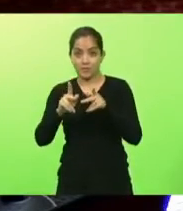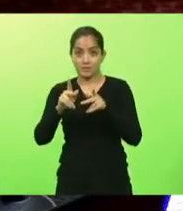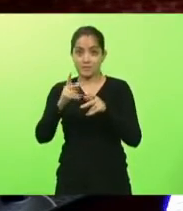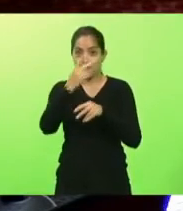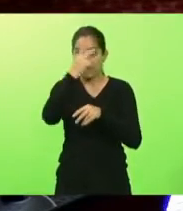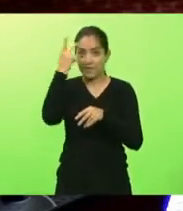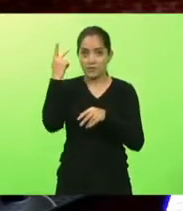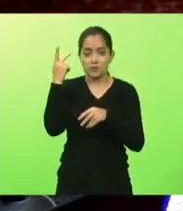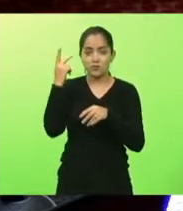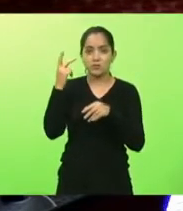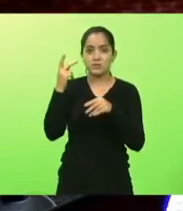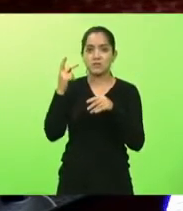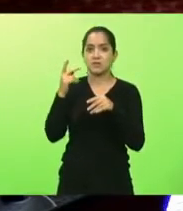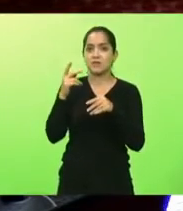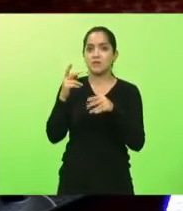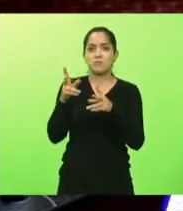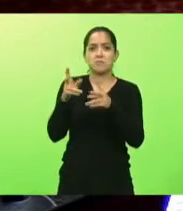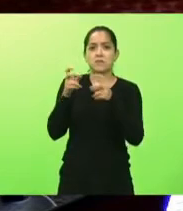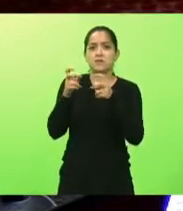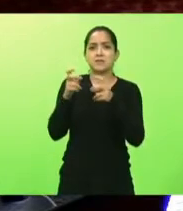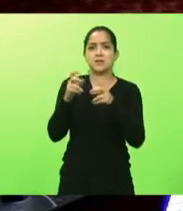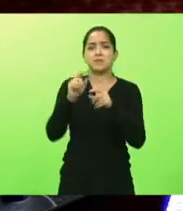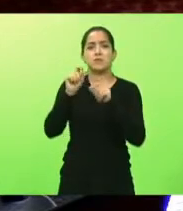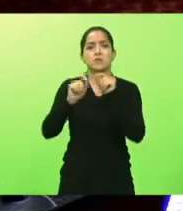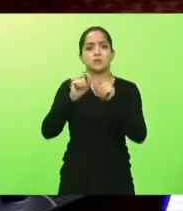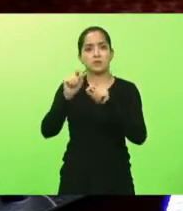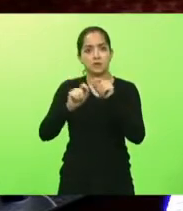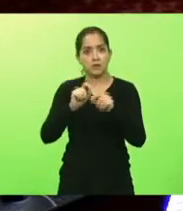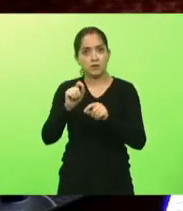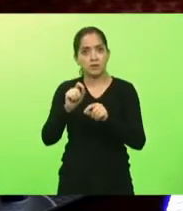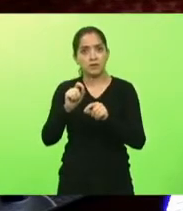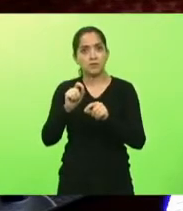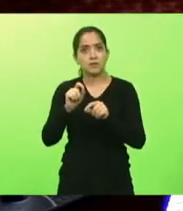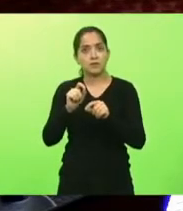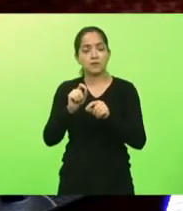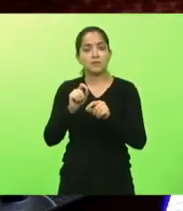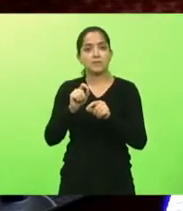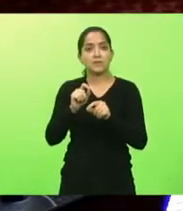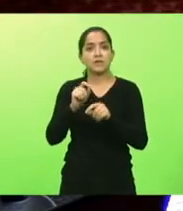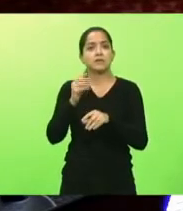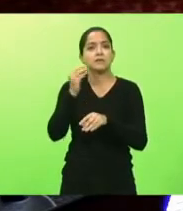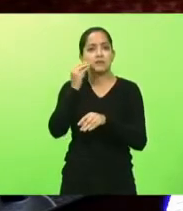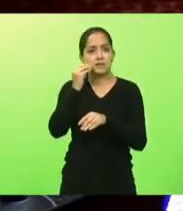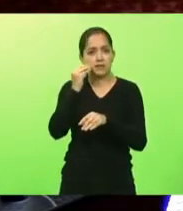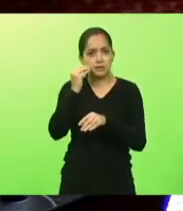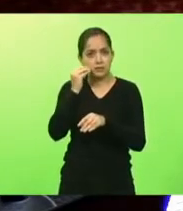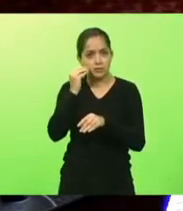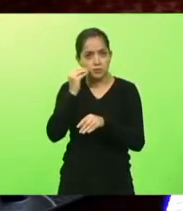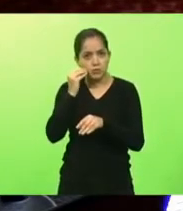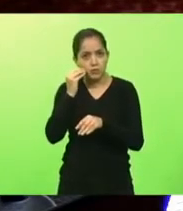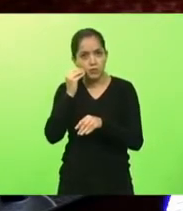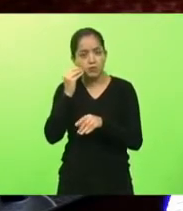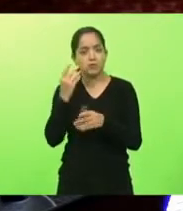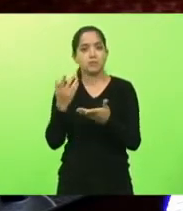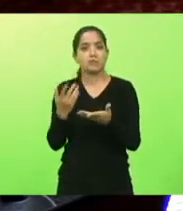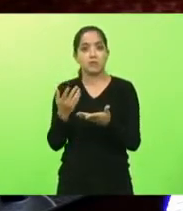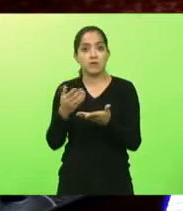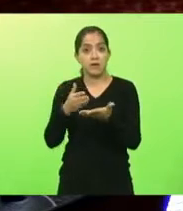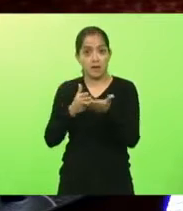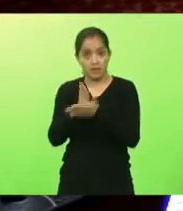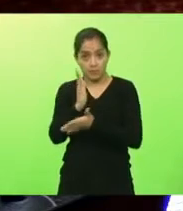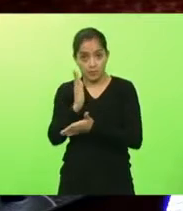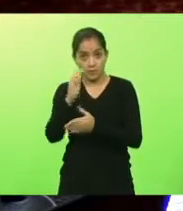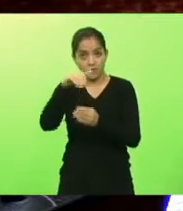atenção no mundo político ali, é que foram tentadas negociações para que se aprovasse as eleições